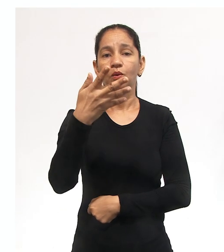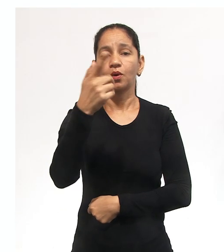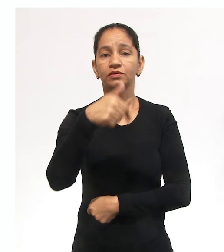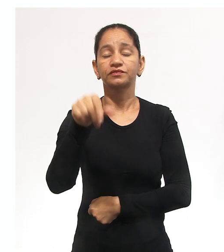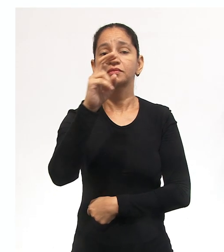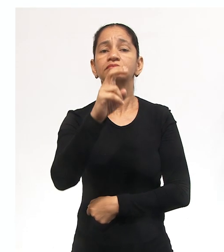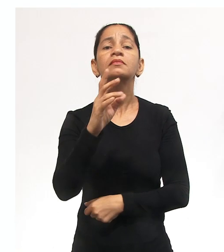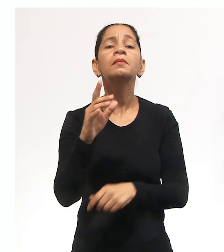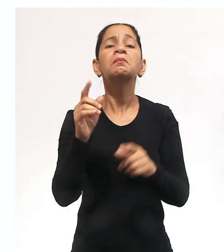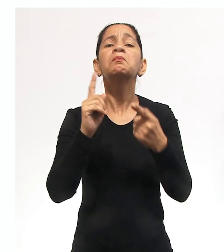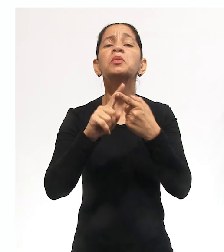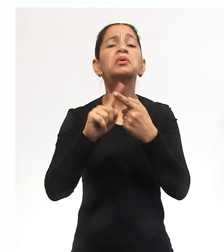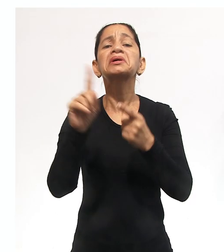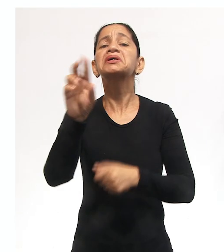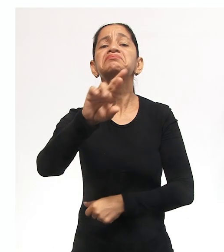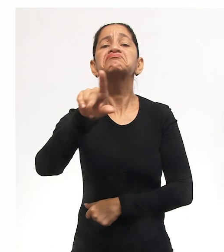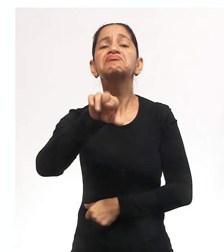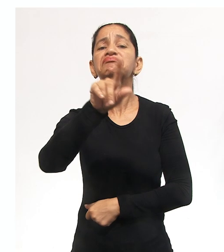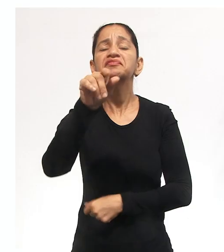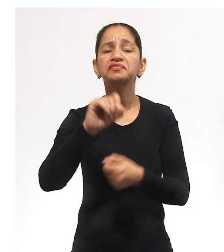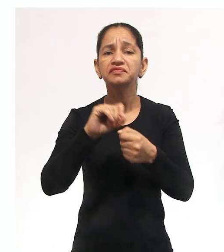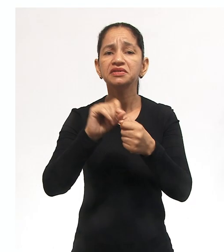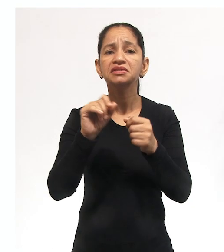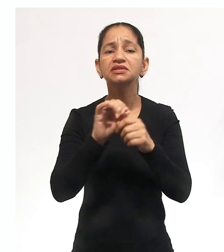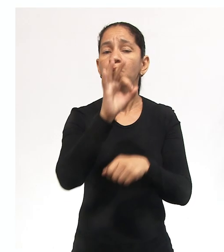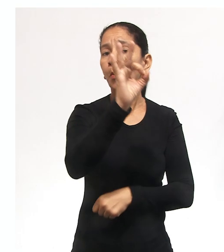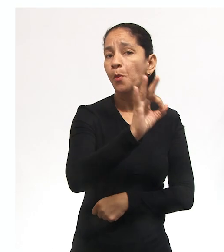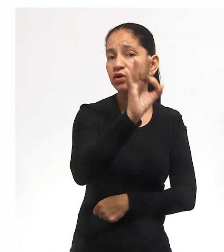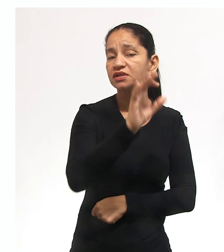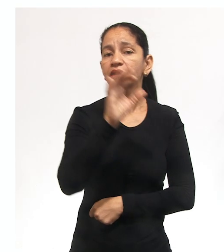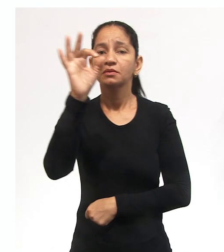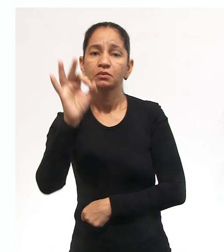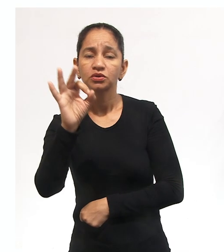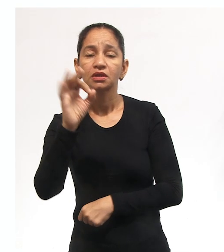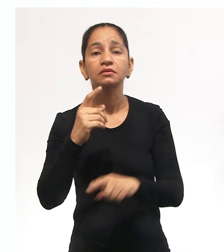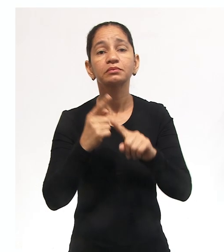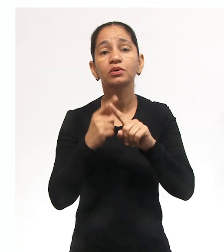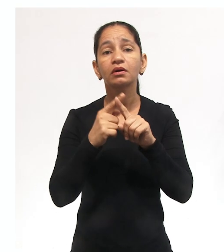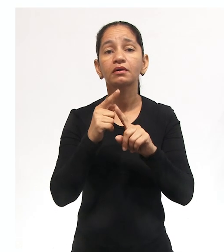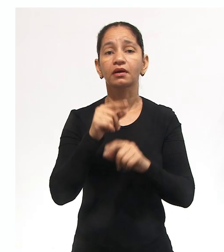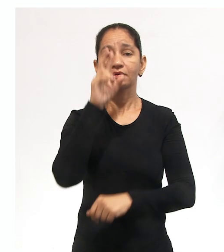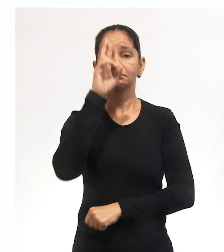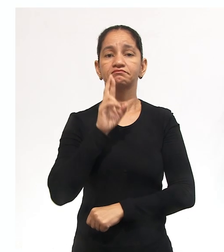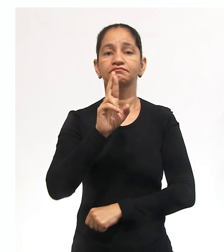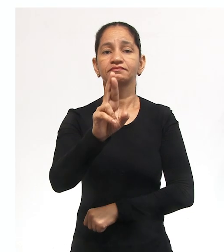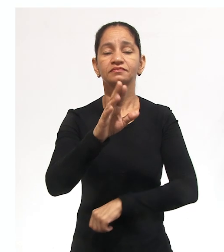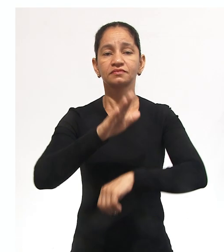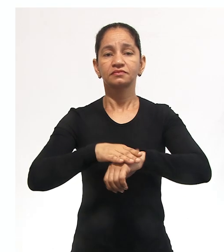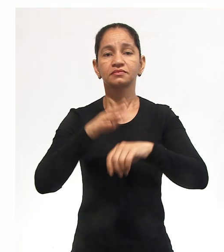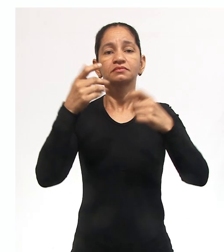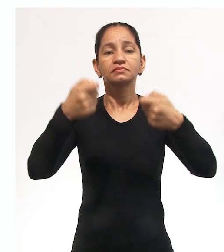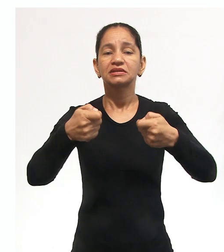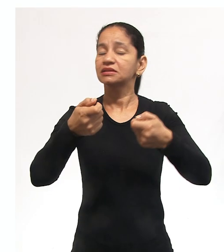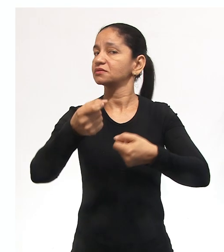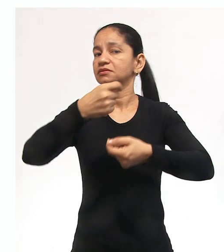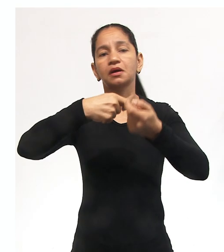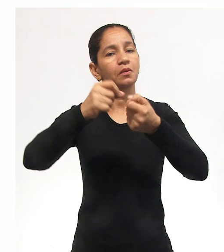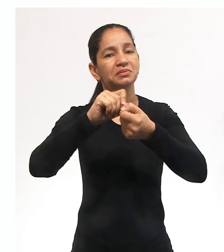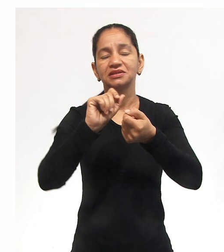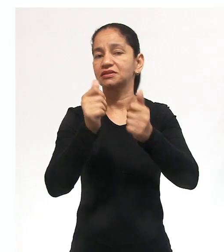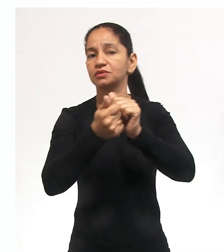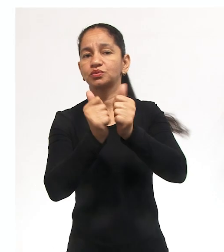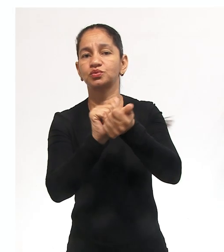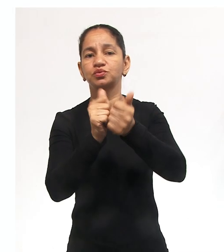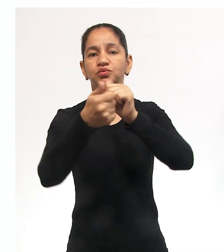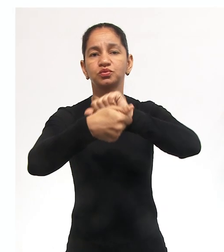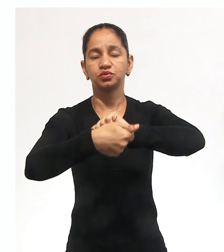Por que eu não fiz a mudança da porcentagem? Porque o meu resultado final eu já quero em porcentagem. Então, eu não preciso fazer